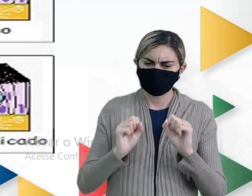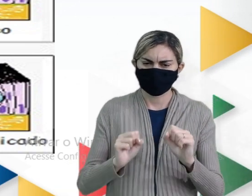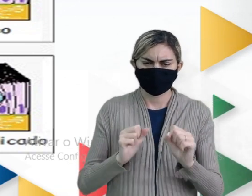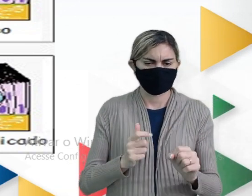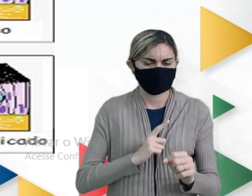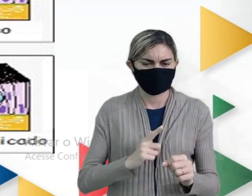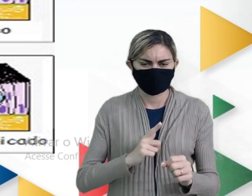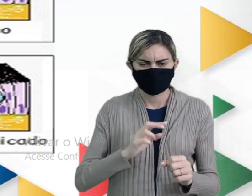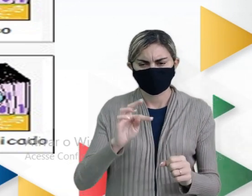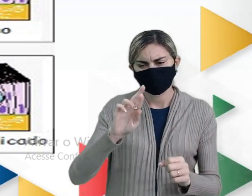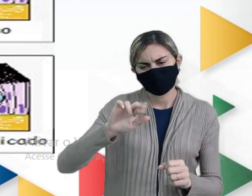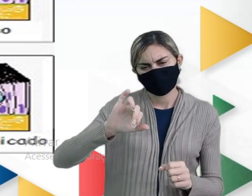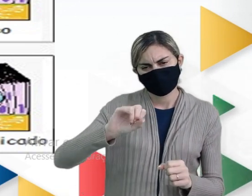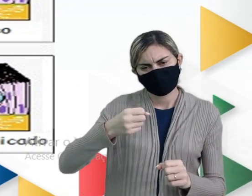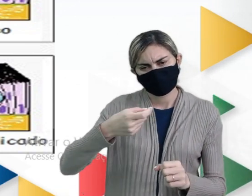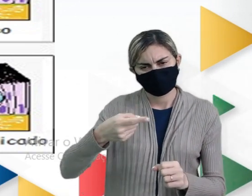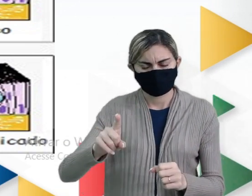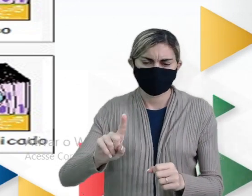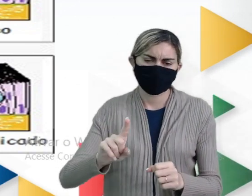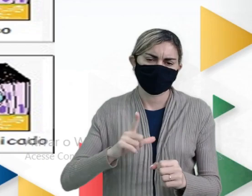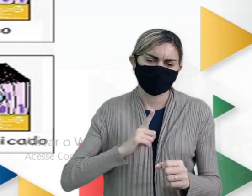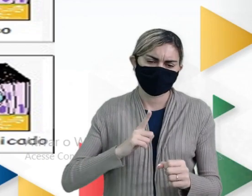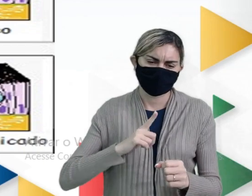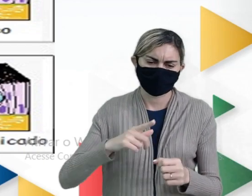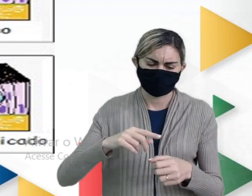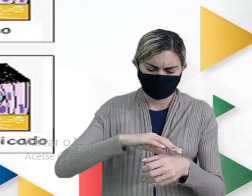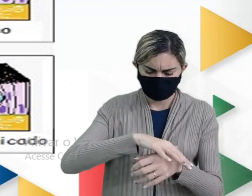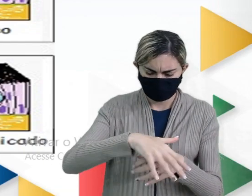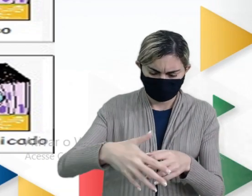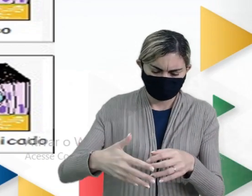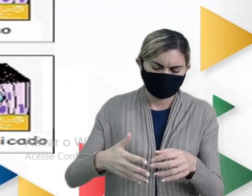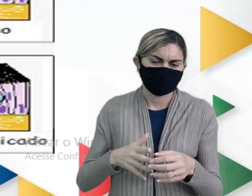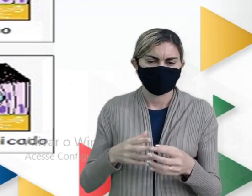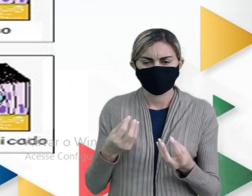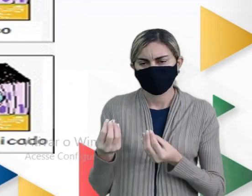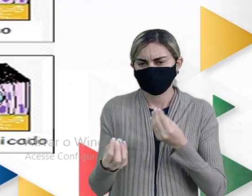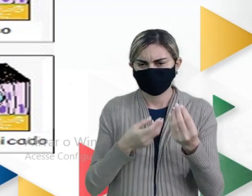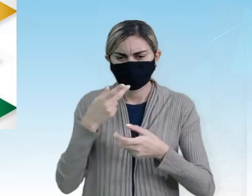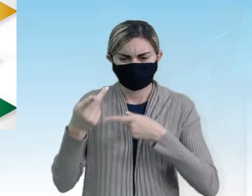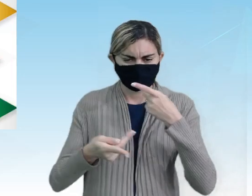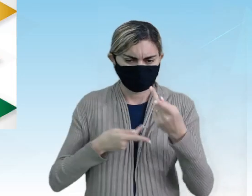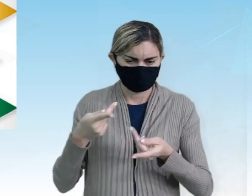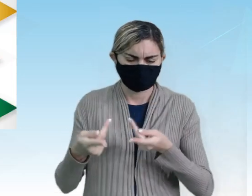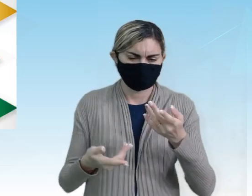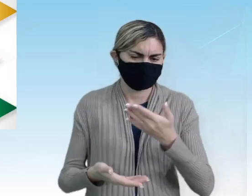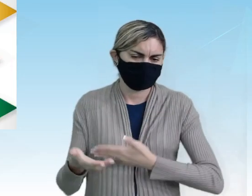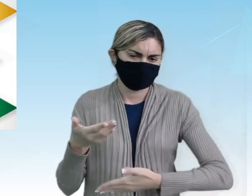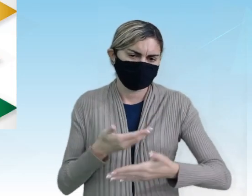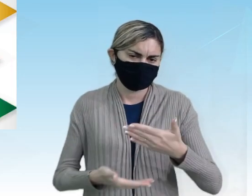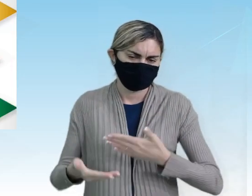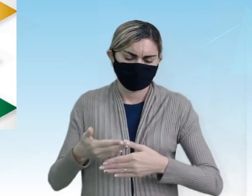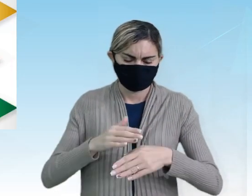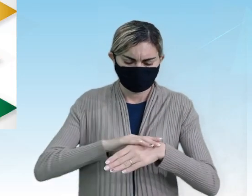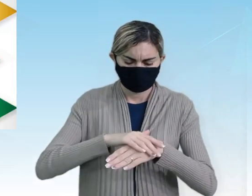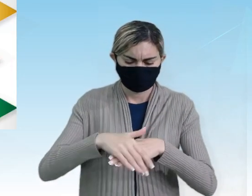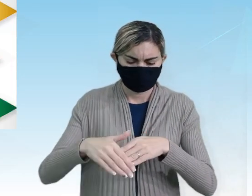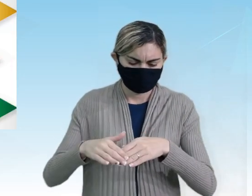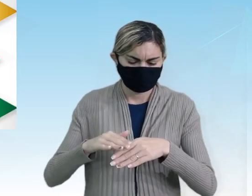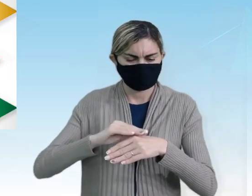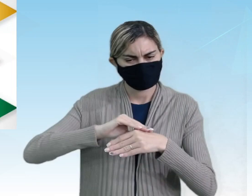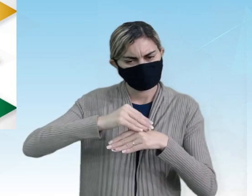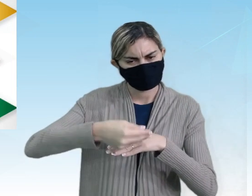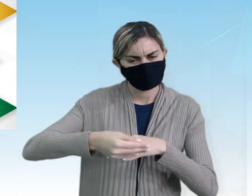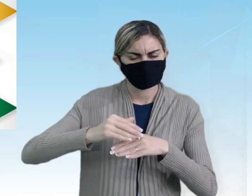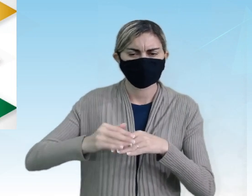de transição e um pseudoestratificado, quando se fala em relação aos tecidos,